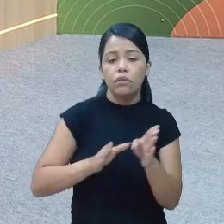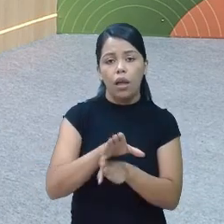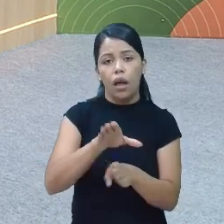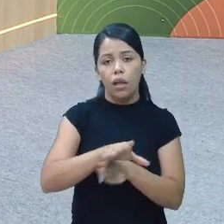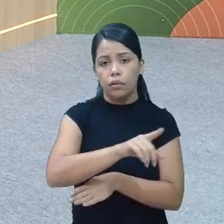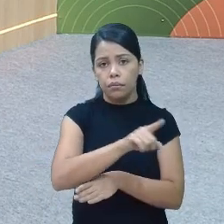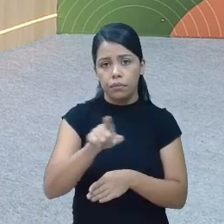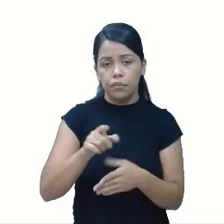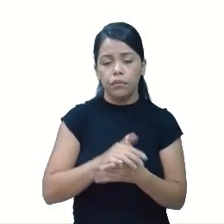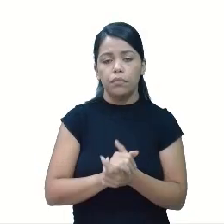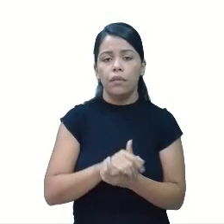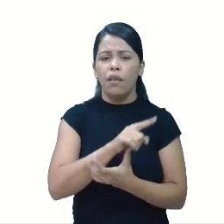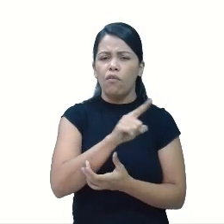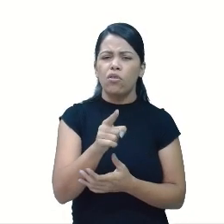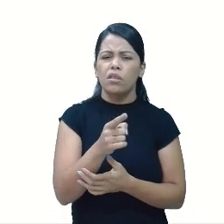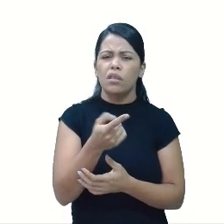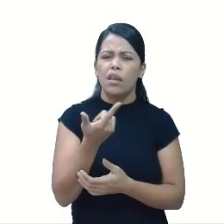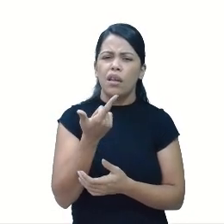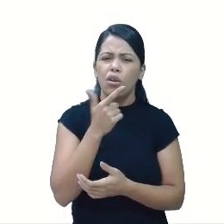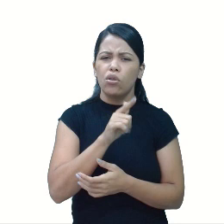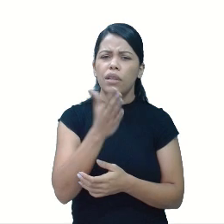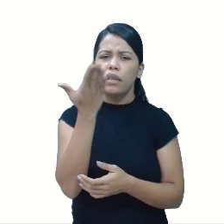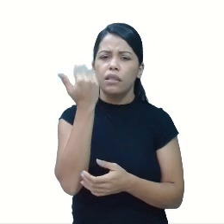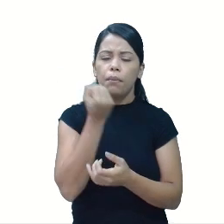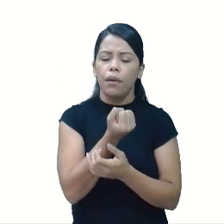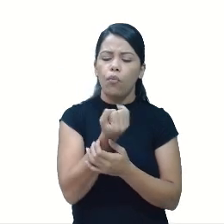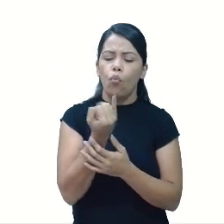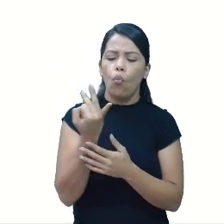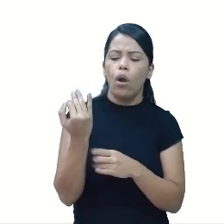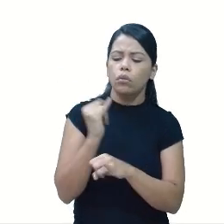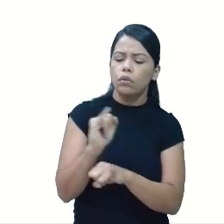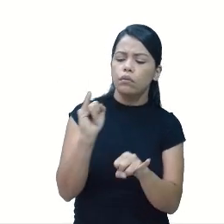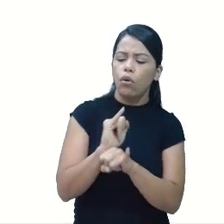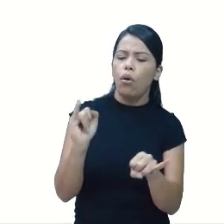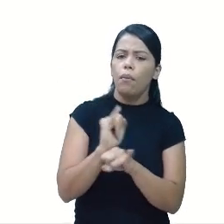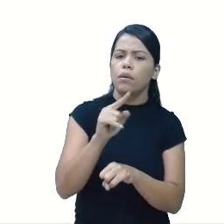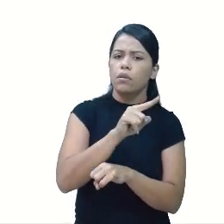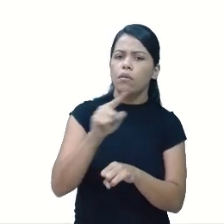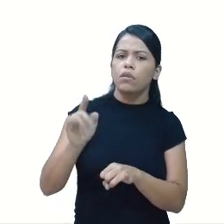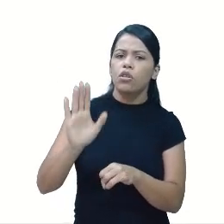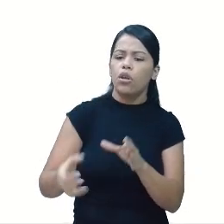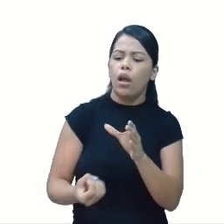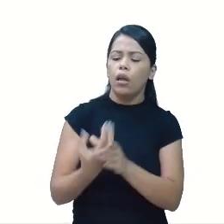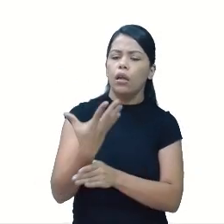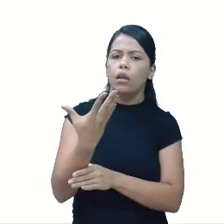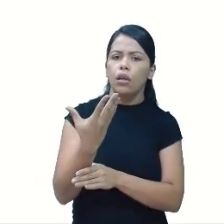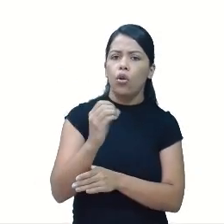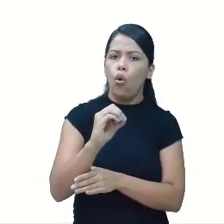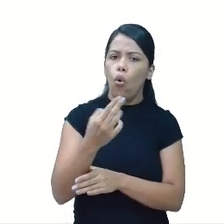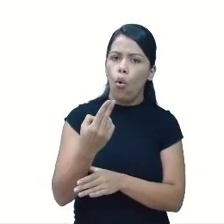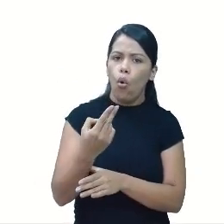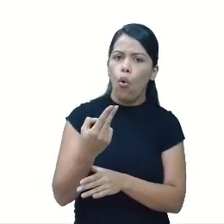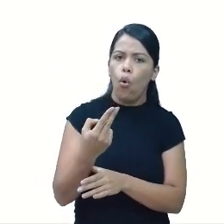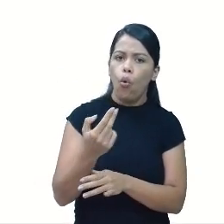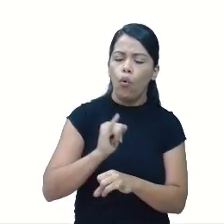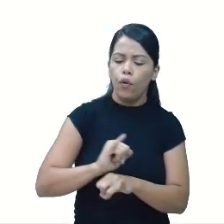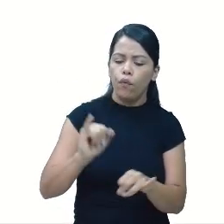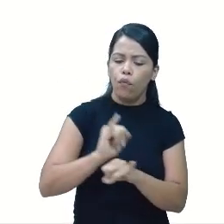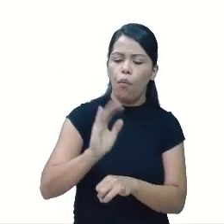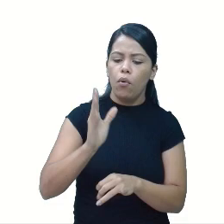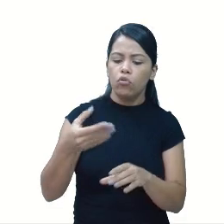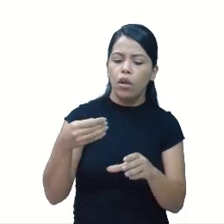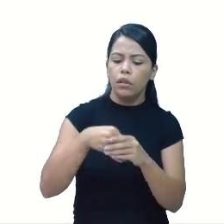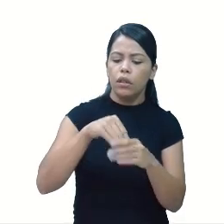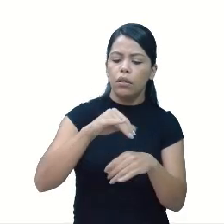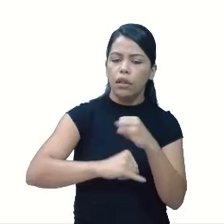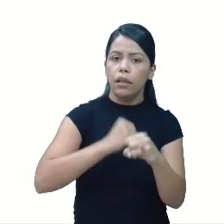sugestão, será que você consegue saber o quanto de informações você gerou ou você informou na